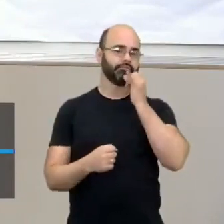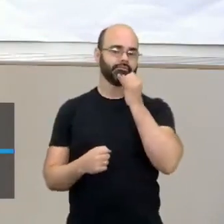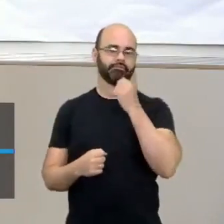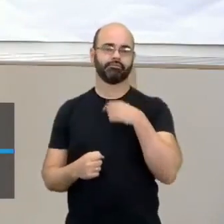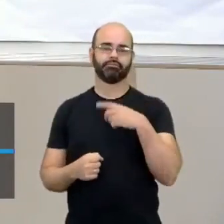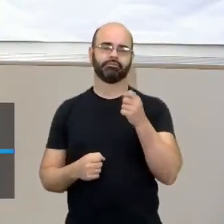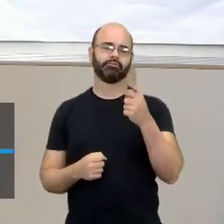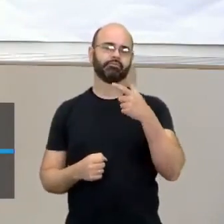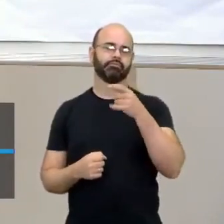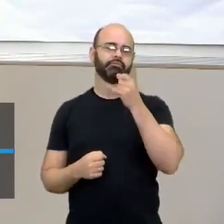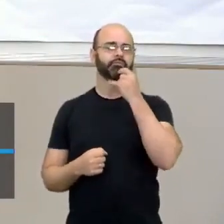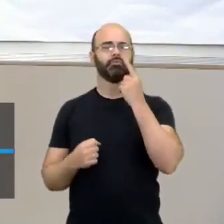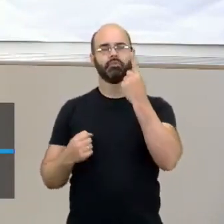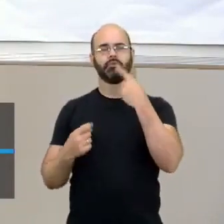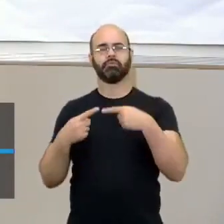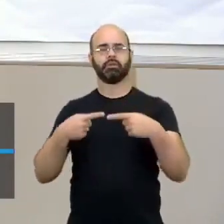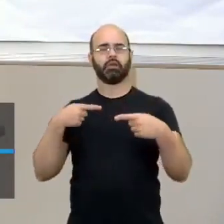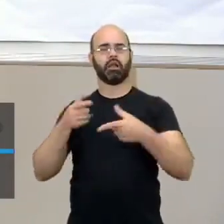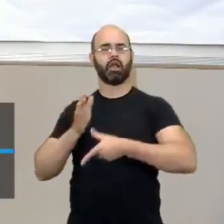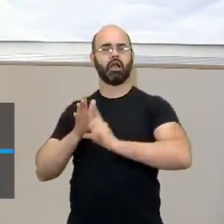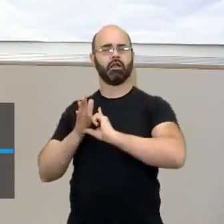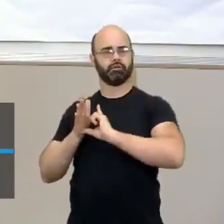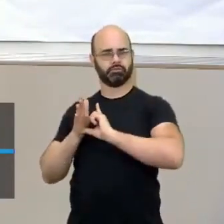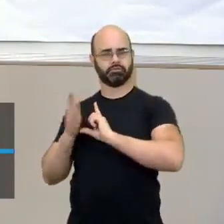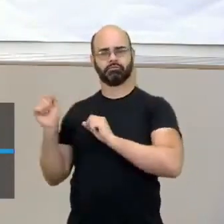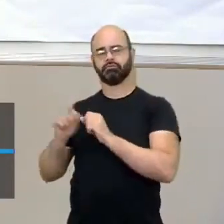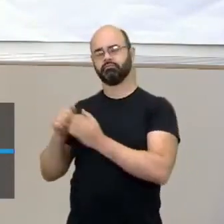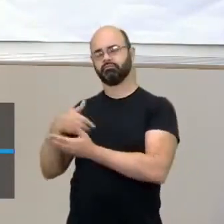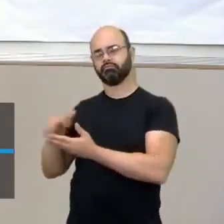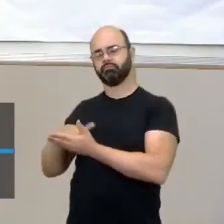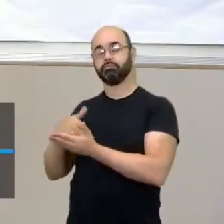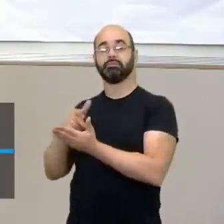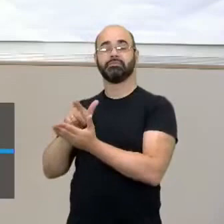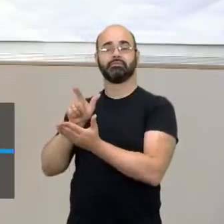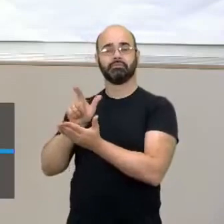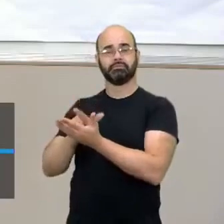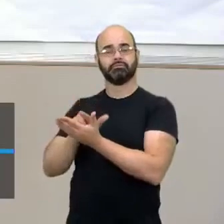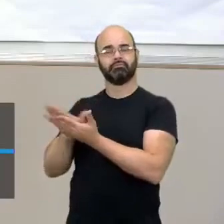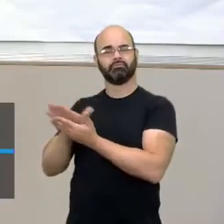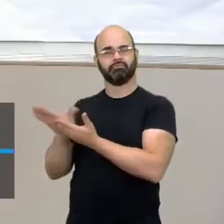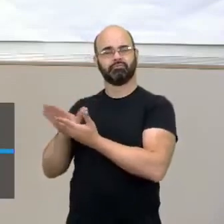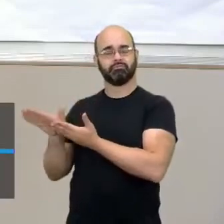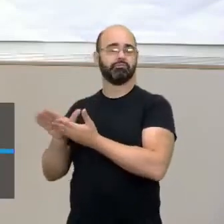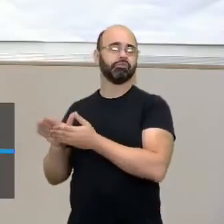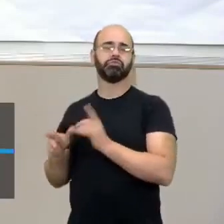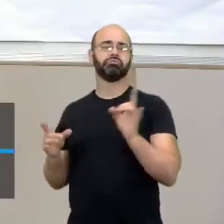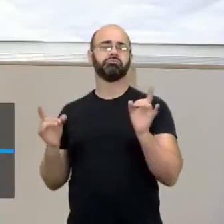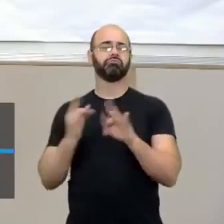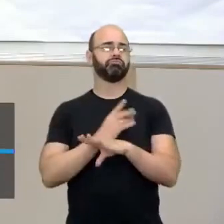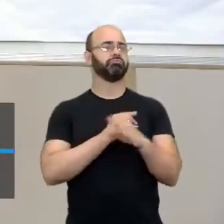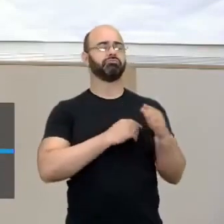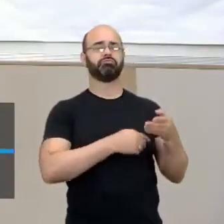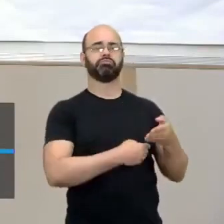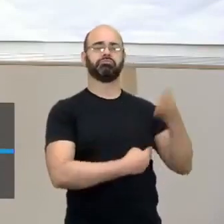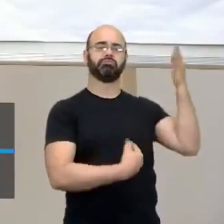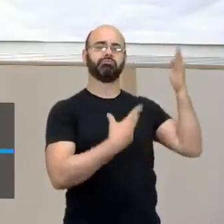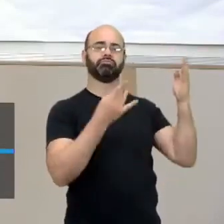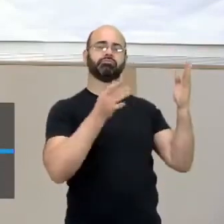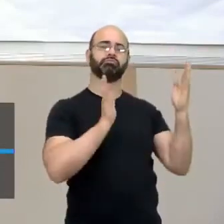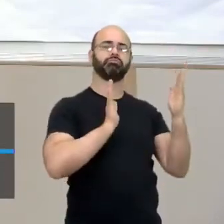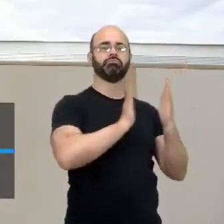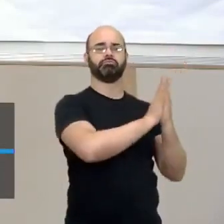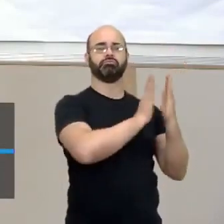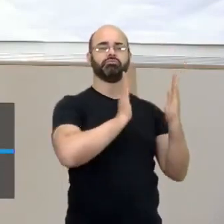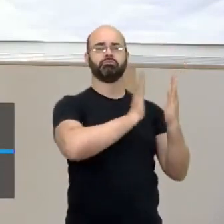detalhista, você pode levar uma semana para fazer o seu lambe-lambe e depois você só cola ele pronto no muro. Um grafite, se